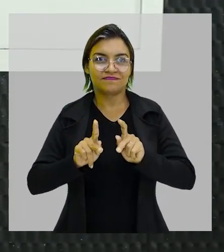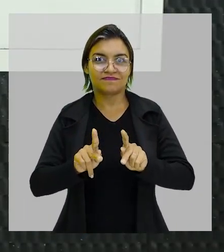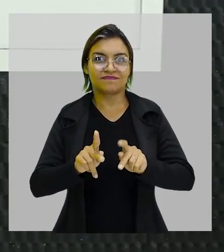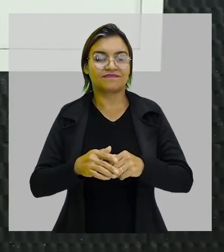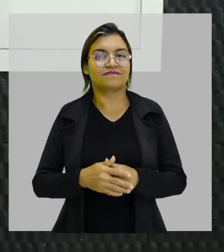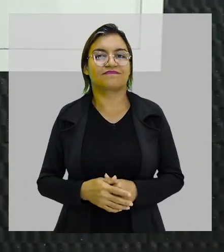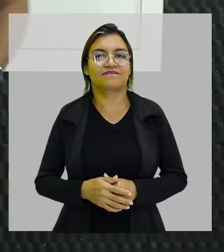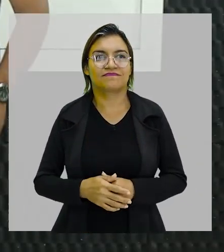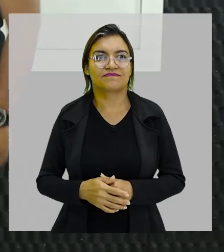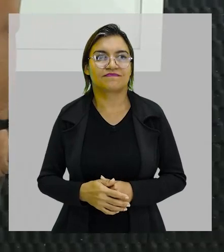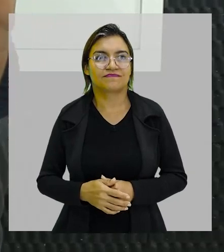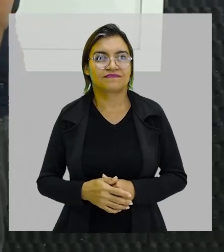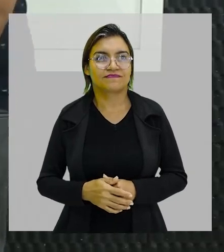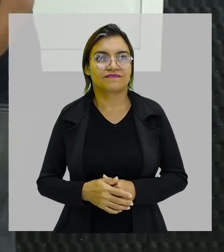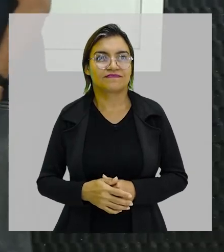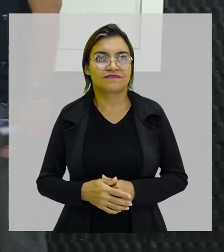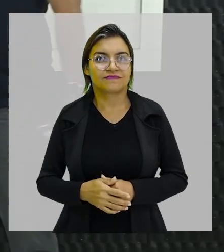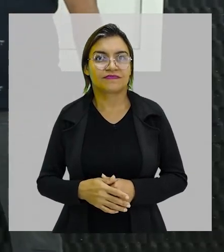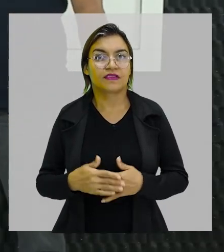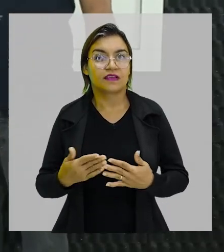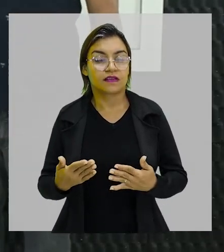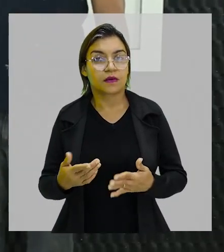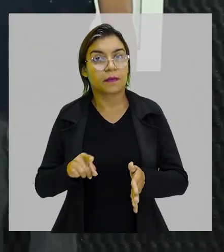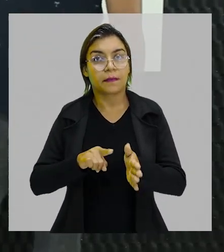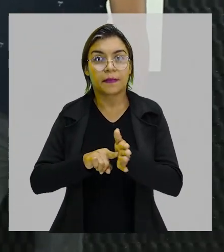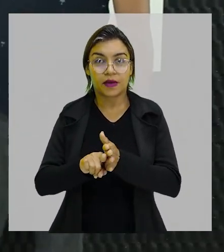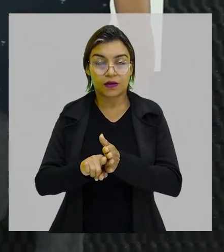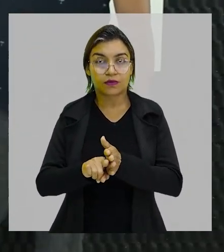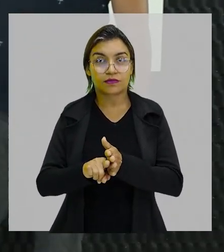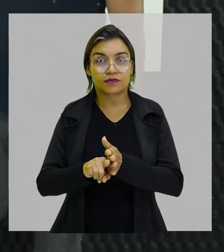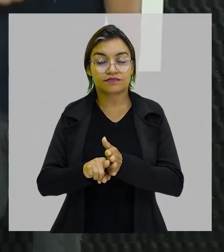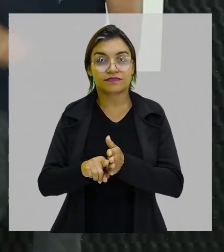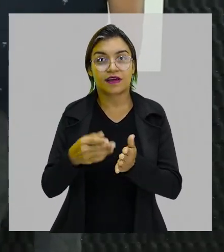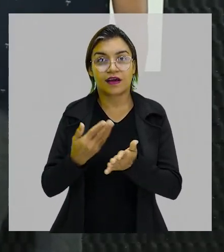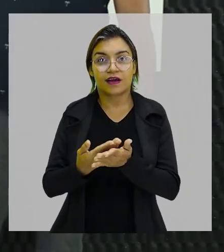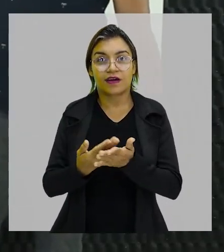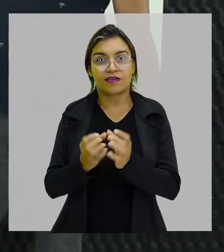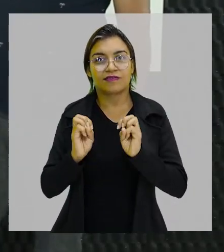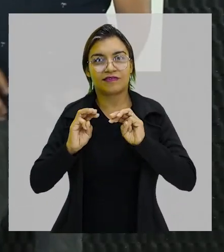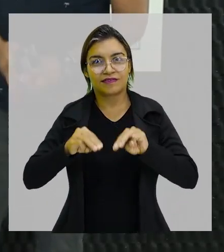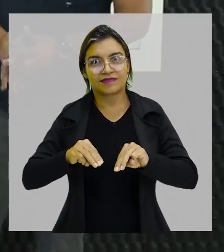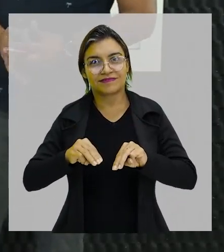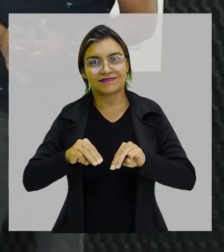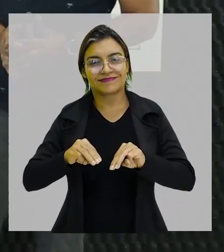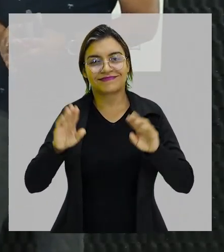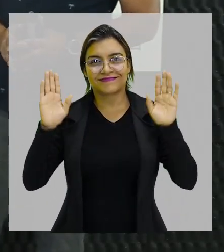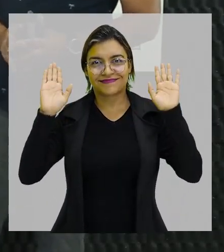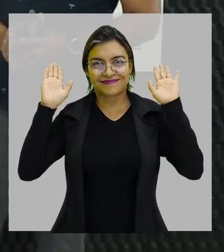Bom, então com essa questão, nós finalizamos a aula de hoje e até a próxima.